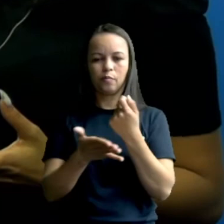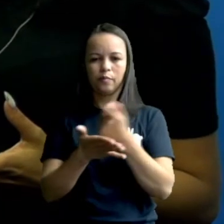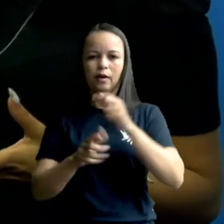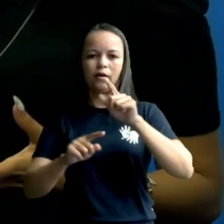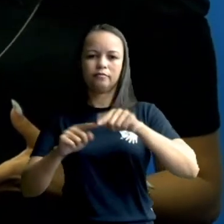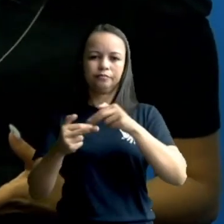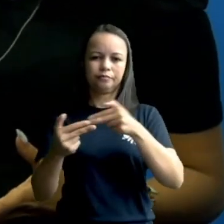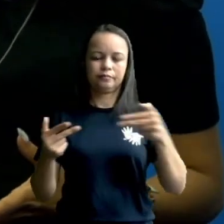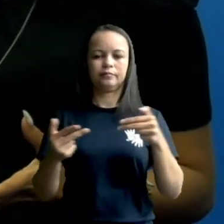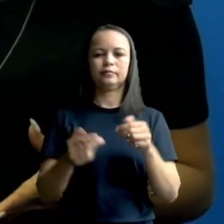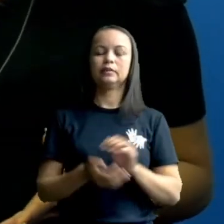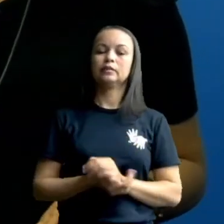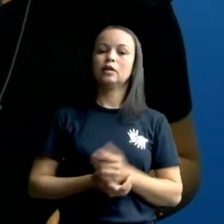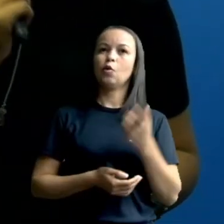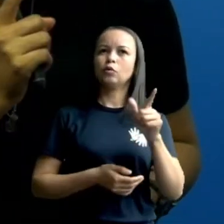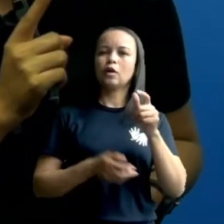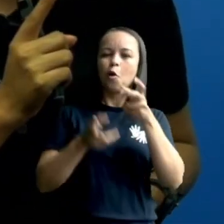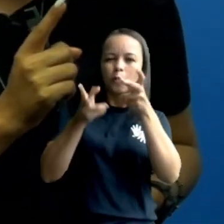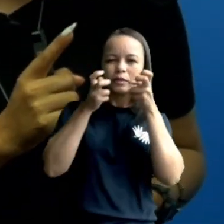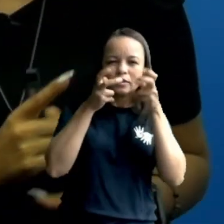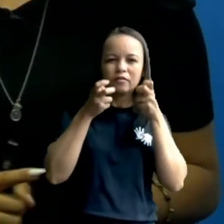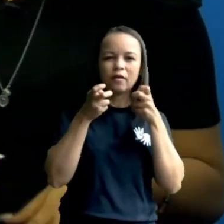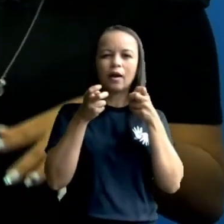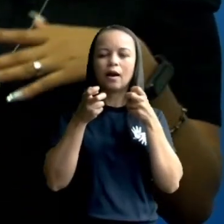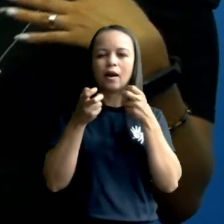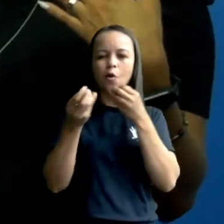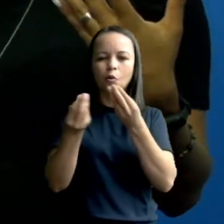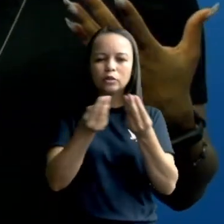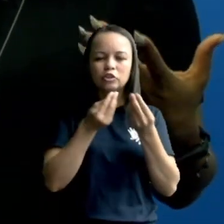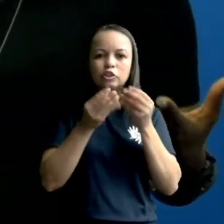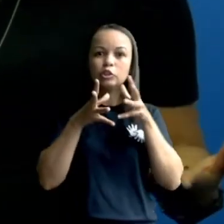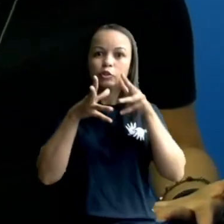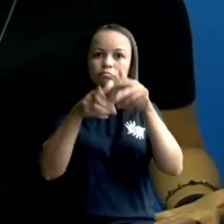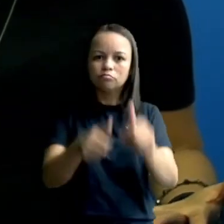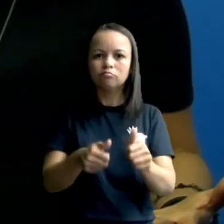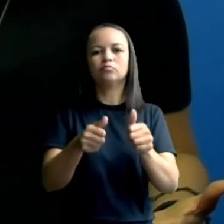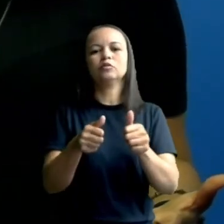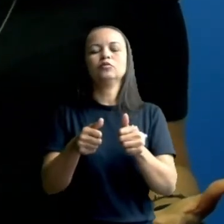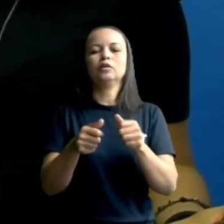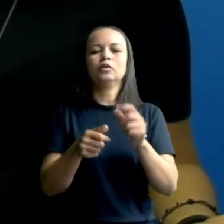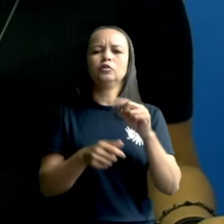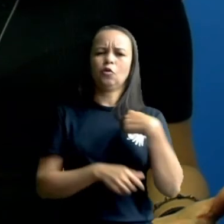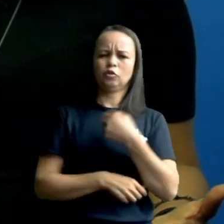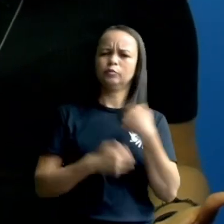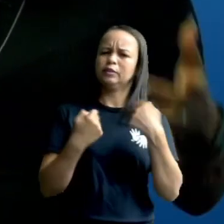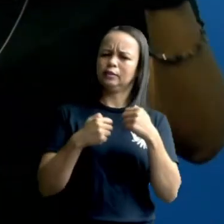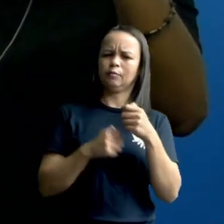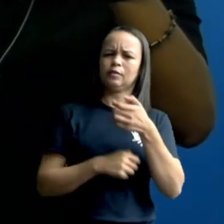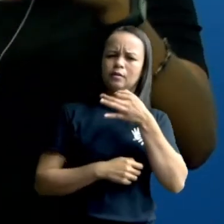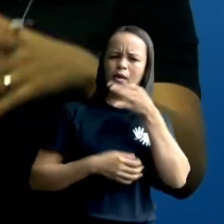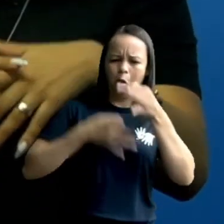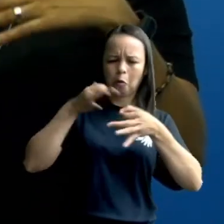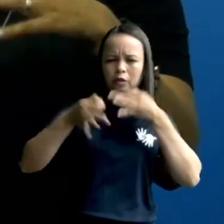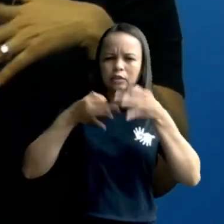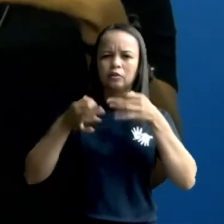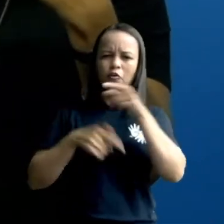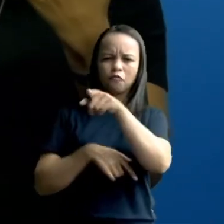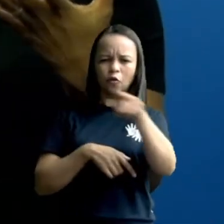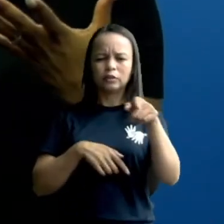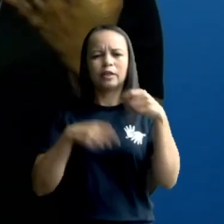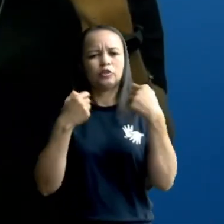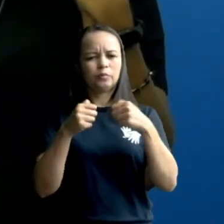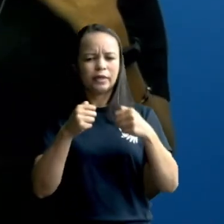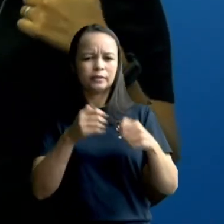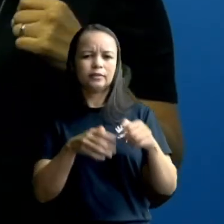outra, observar a origem de tudo. A gente também tem que ser crítico, deve ser crítico. Vocês, crianças,